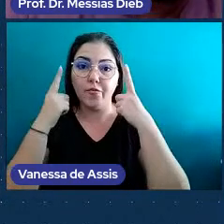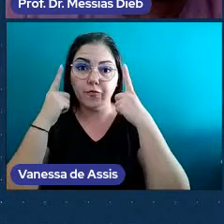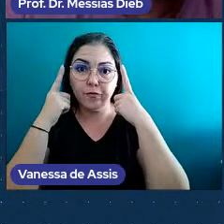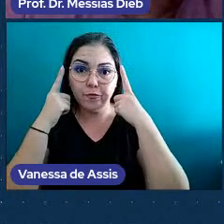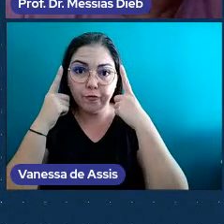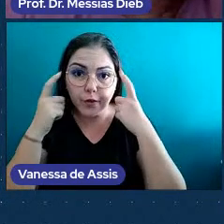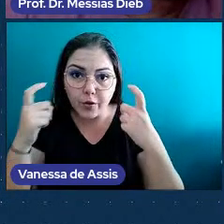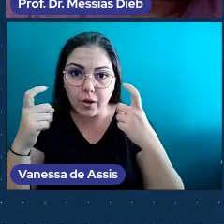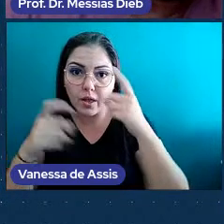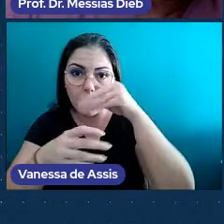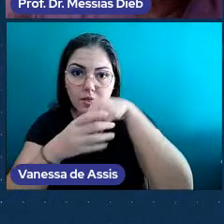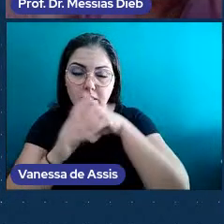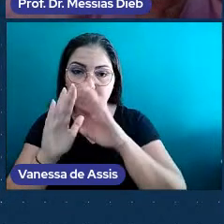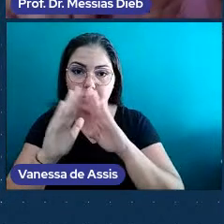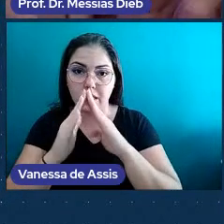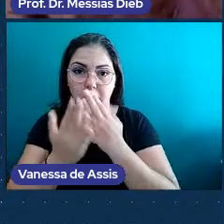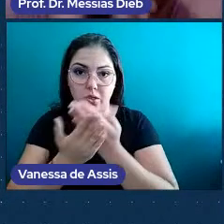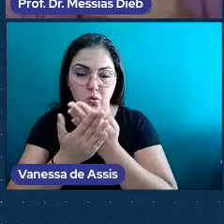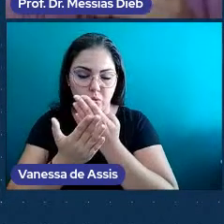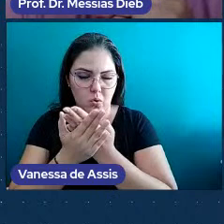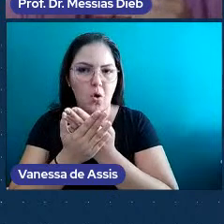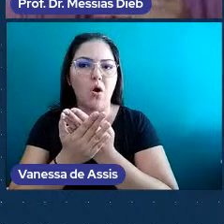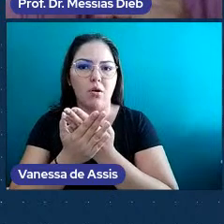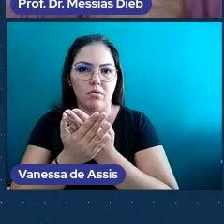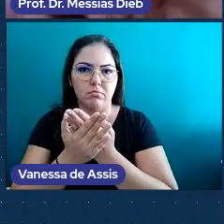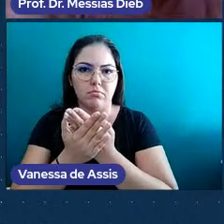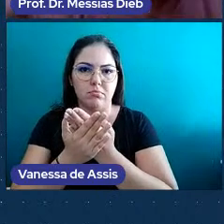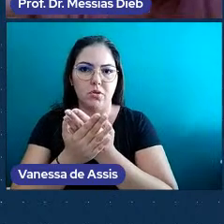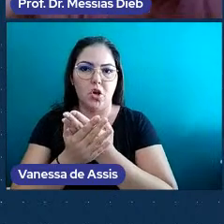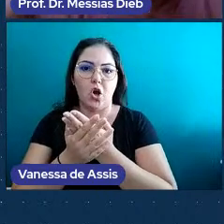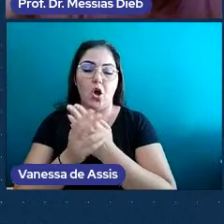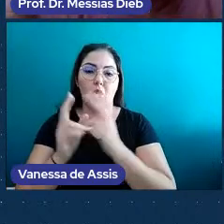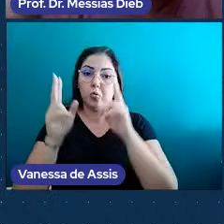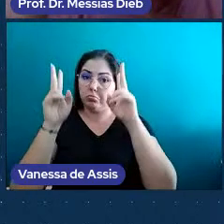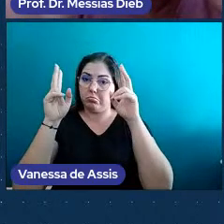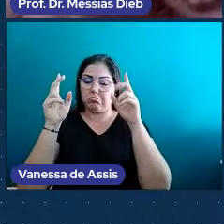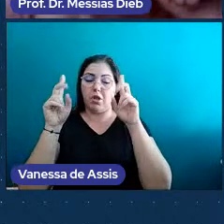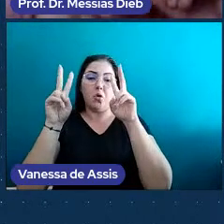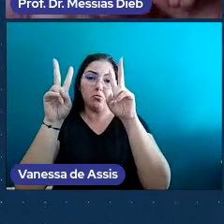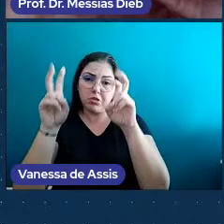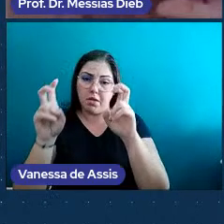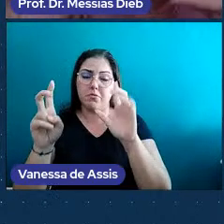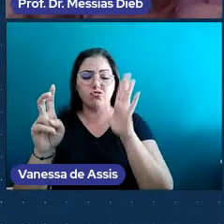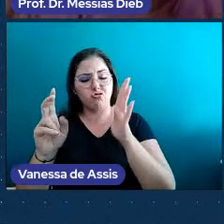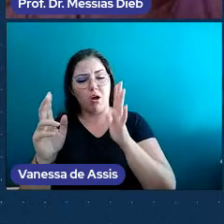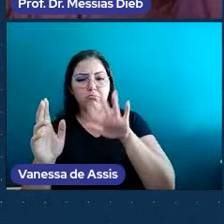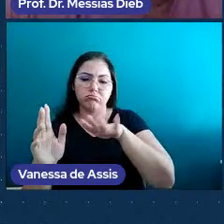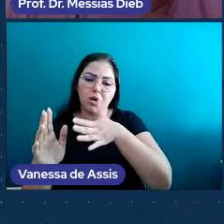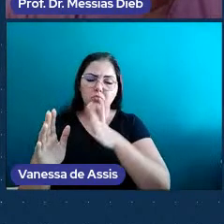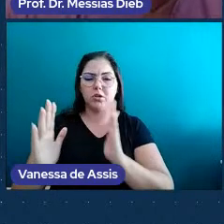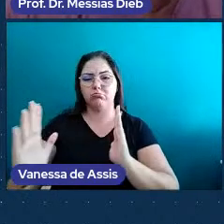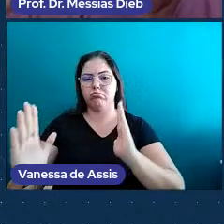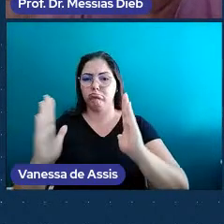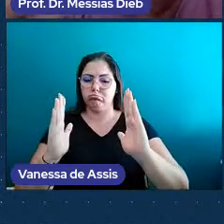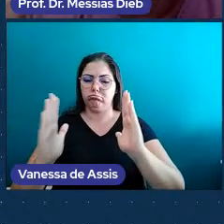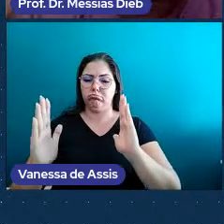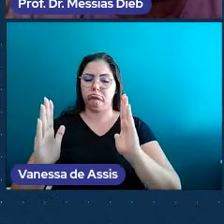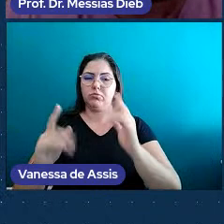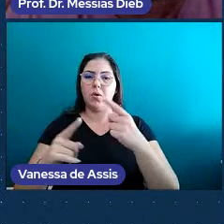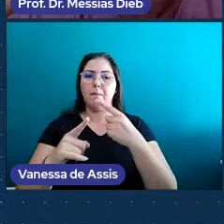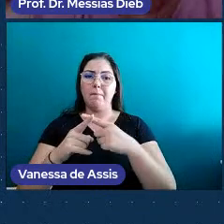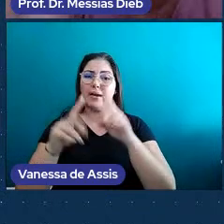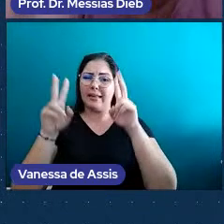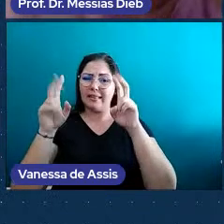O tema da violência escolar, que ele já está delimitado de uma certa maneira. Porque o tema violência, ele é